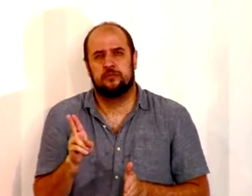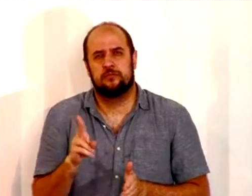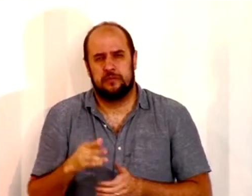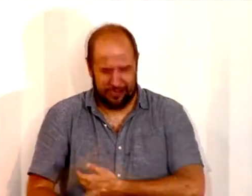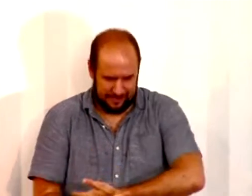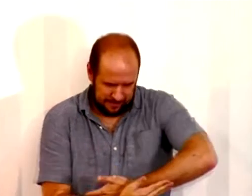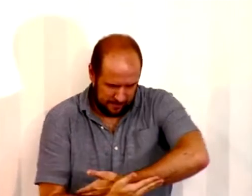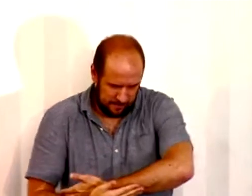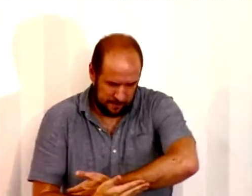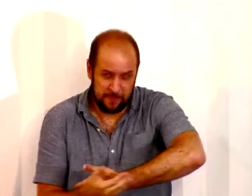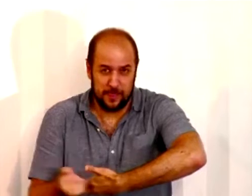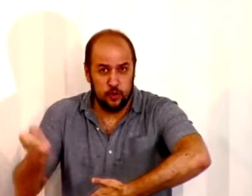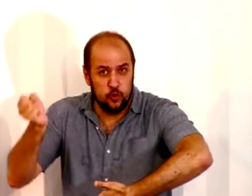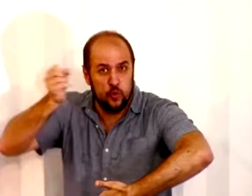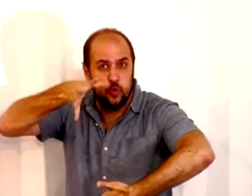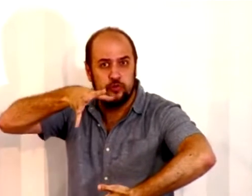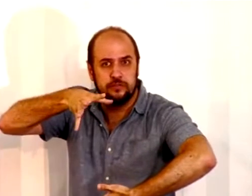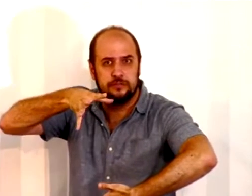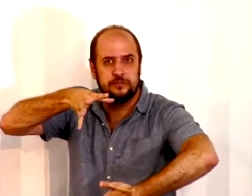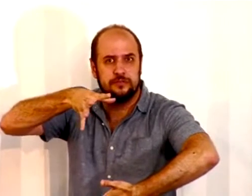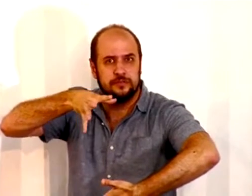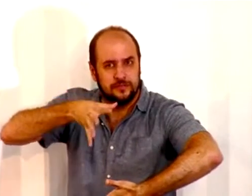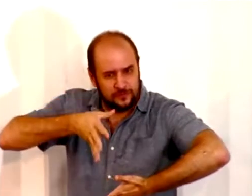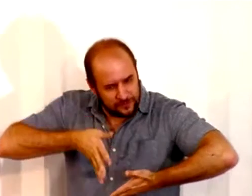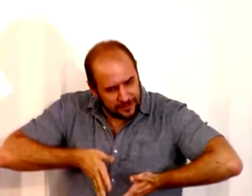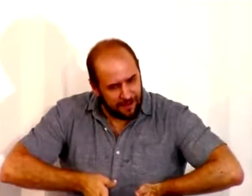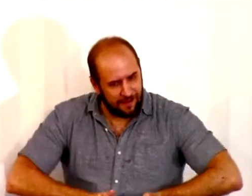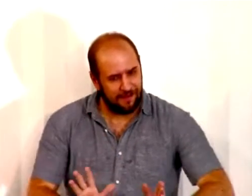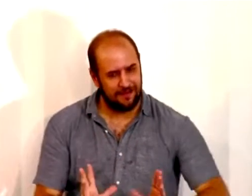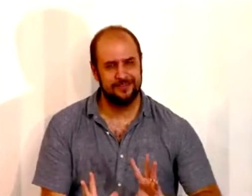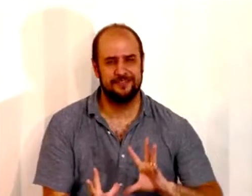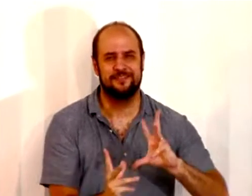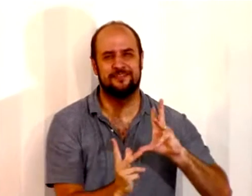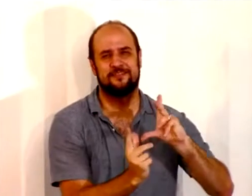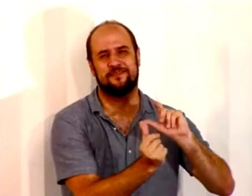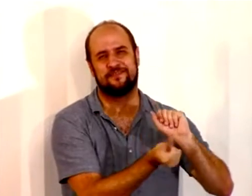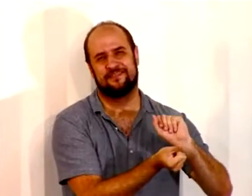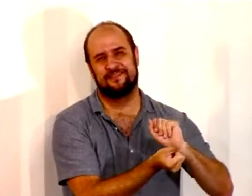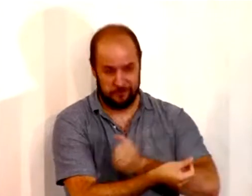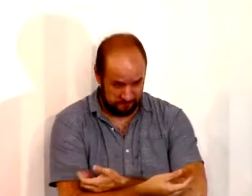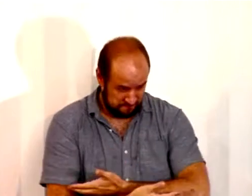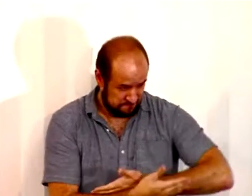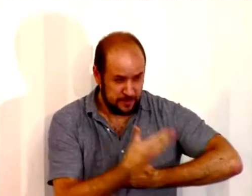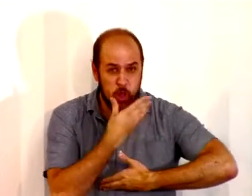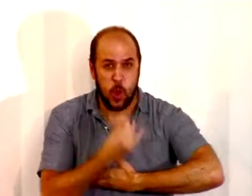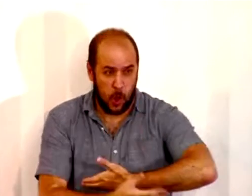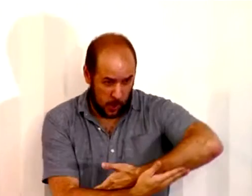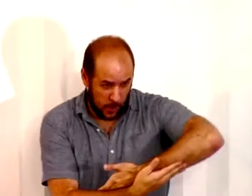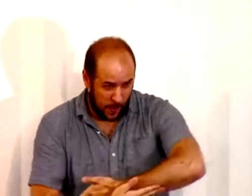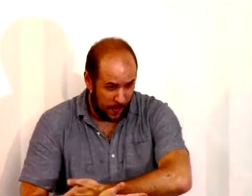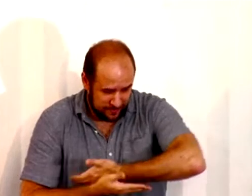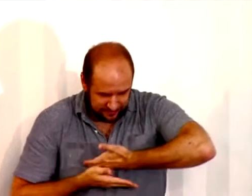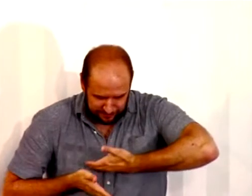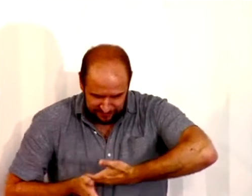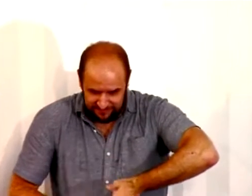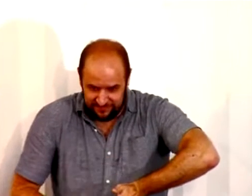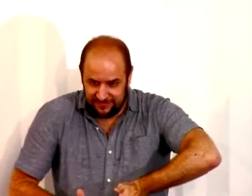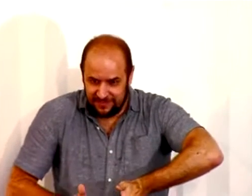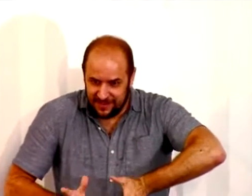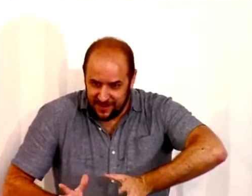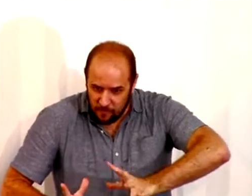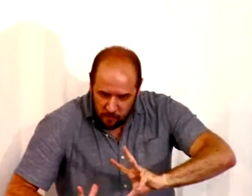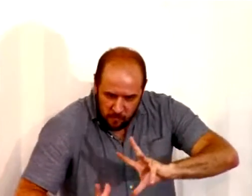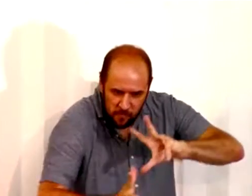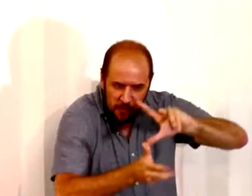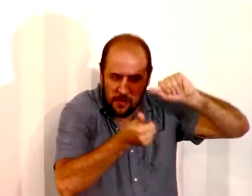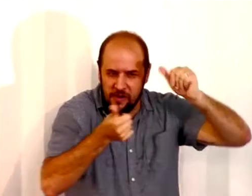luz que veio ao mundo. Esse menino que nos nasceu, ele é a alegria que veio ao mundo. Esse menino que nos nasceu, ele